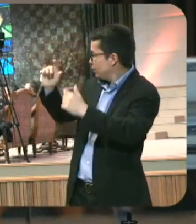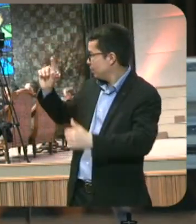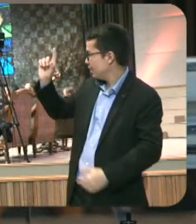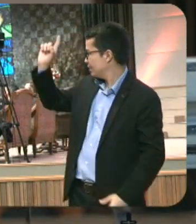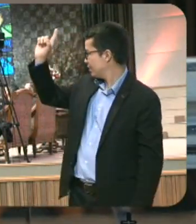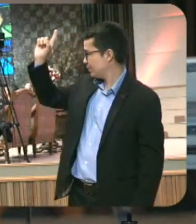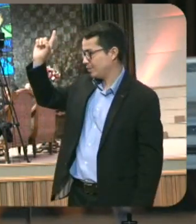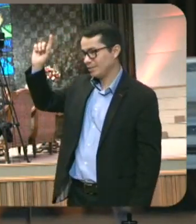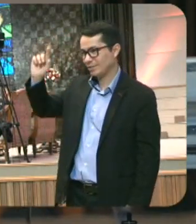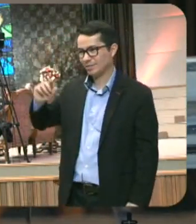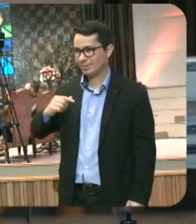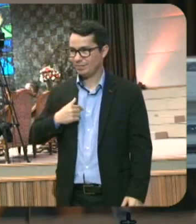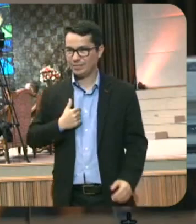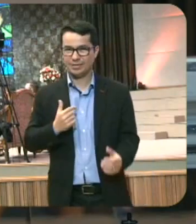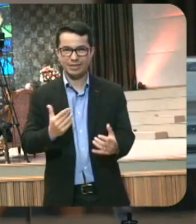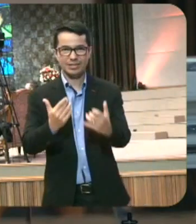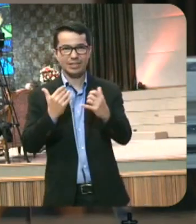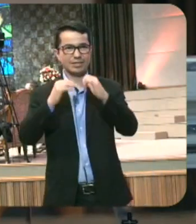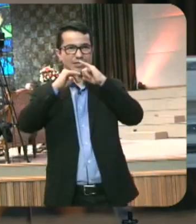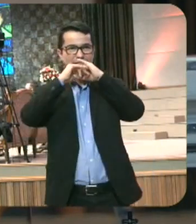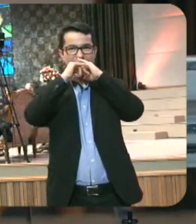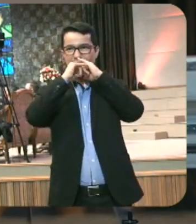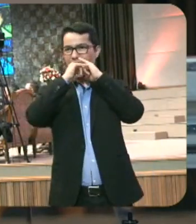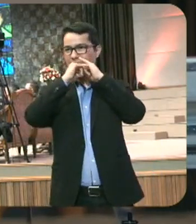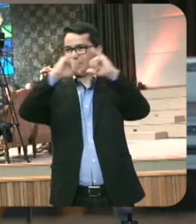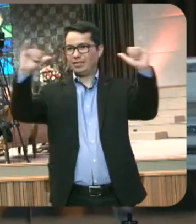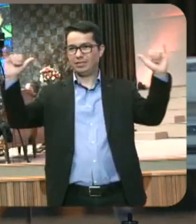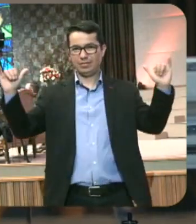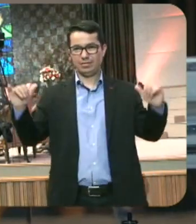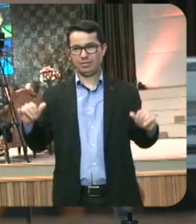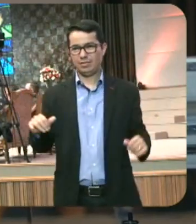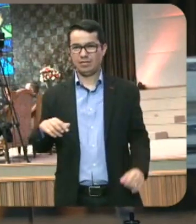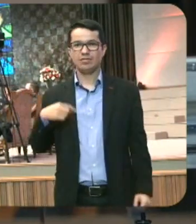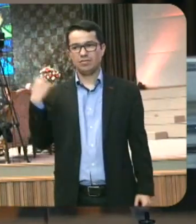Eu quero dizer para você que todos nós podemos falhar.